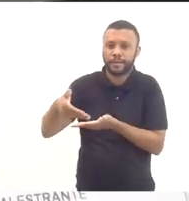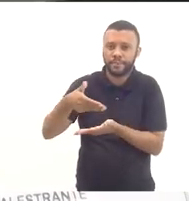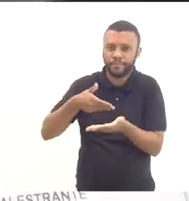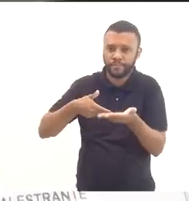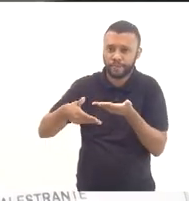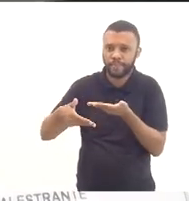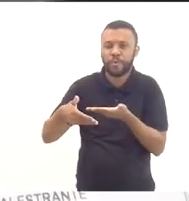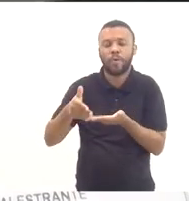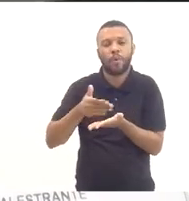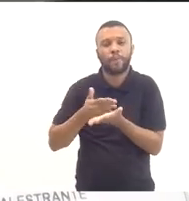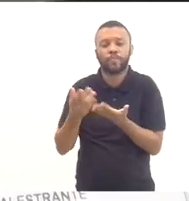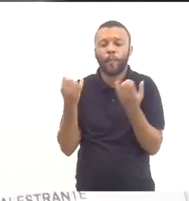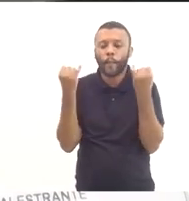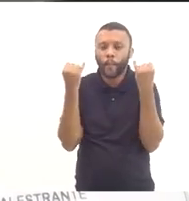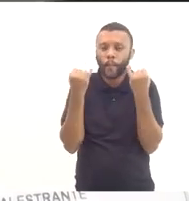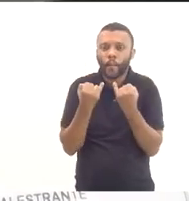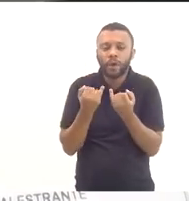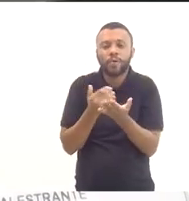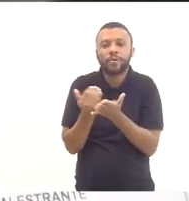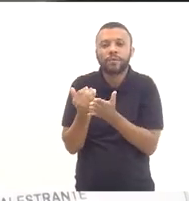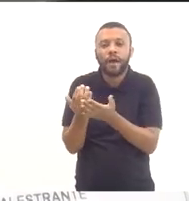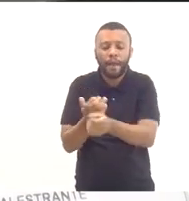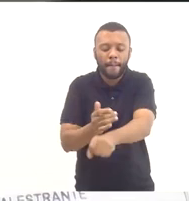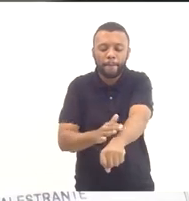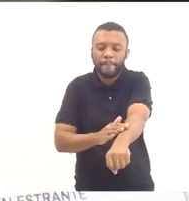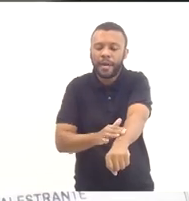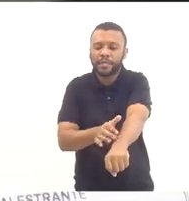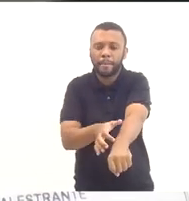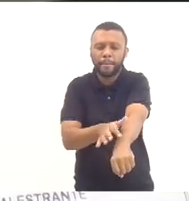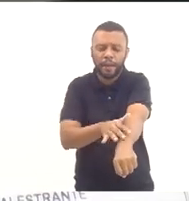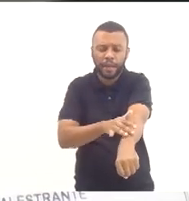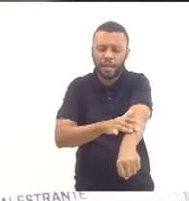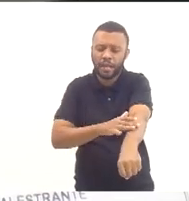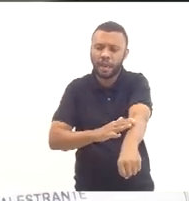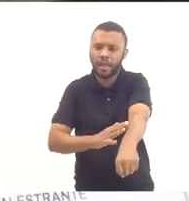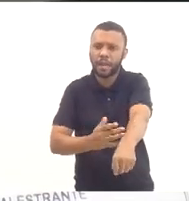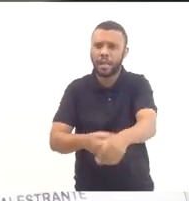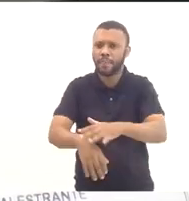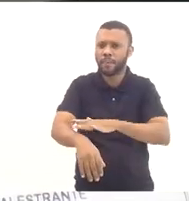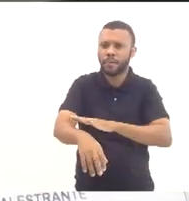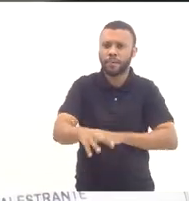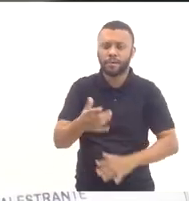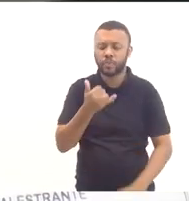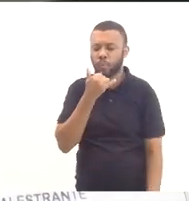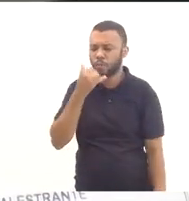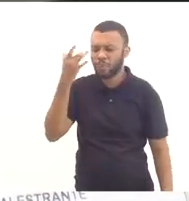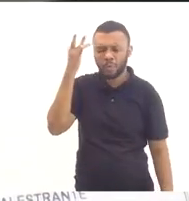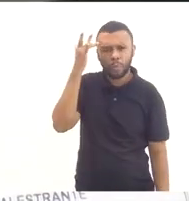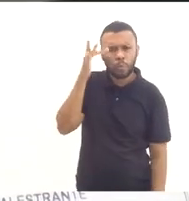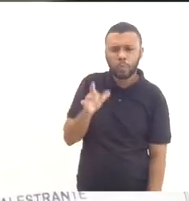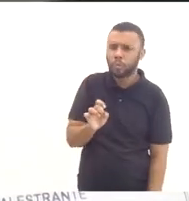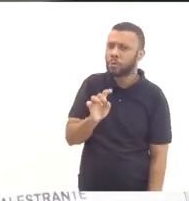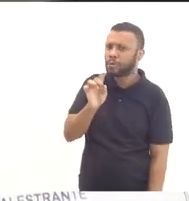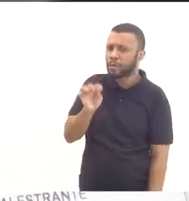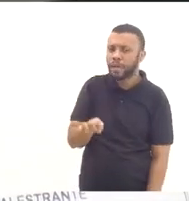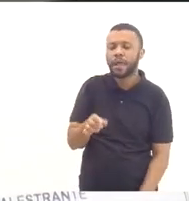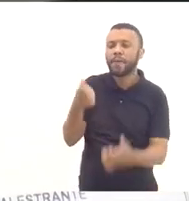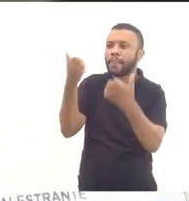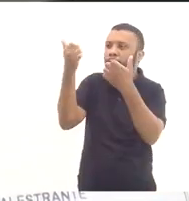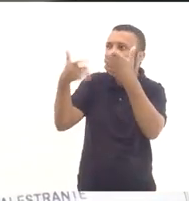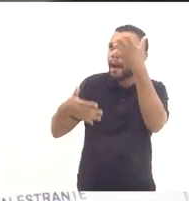manchas no corpo dele e os médicos que estavam ali em momento nenhum diziam pra mim assim eu não sei o que é eles me davam